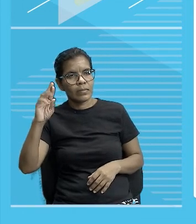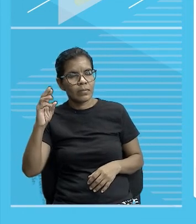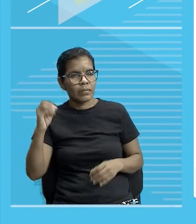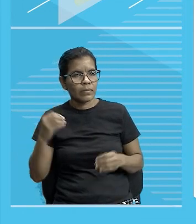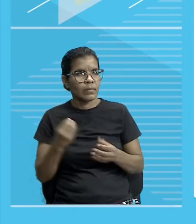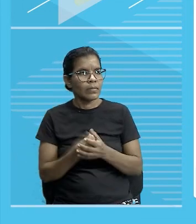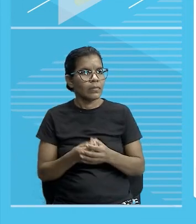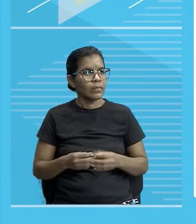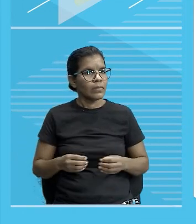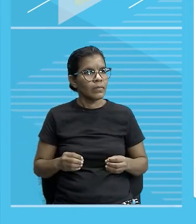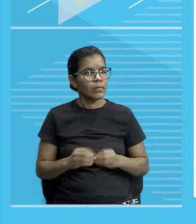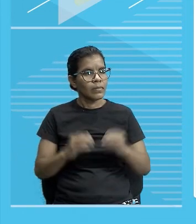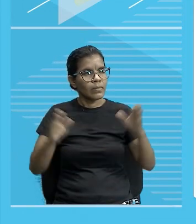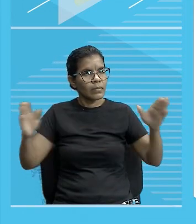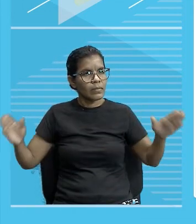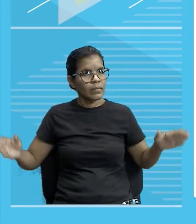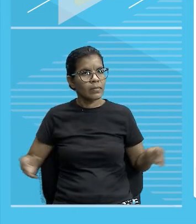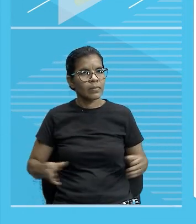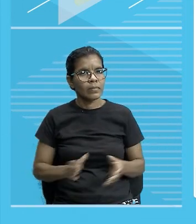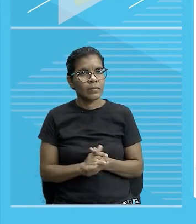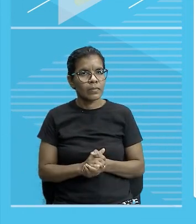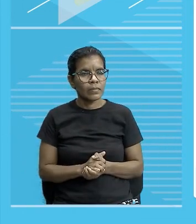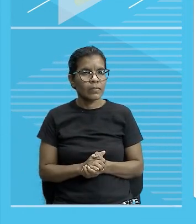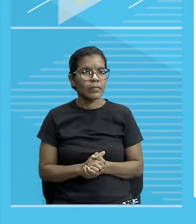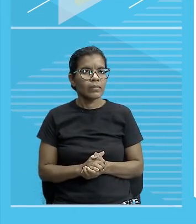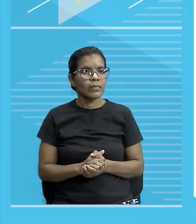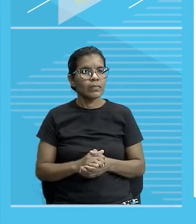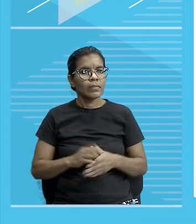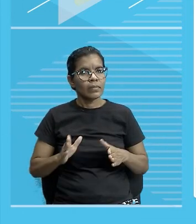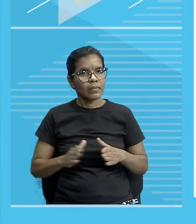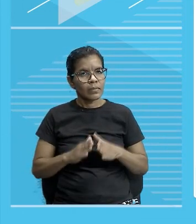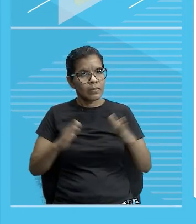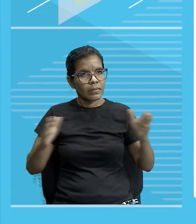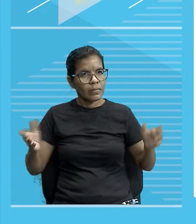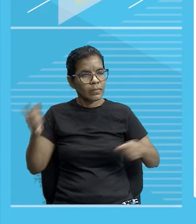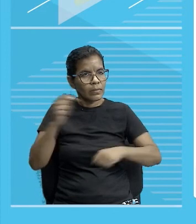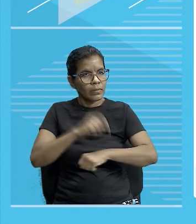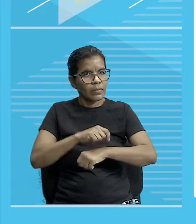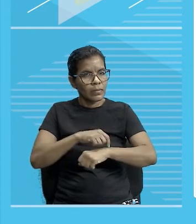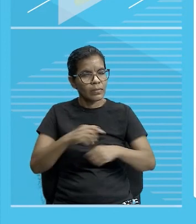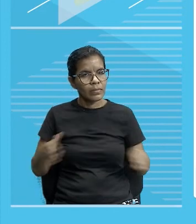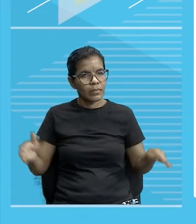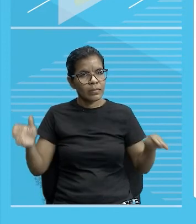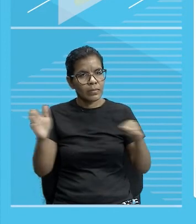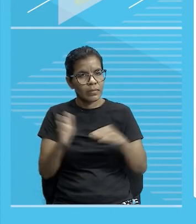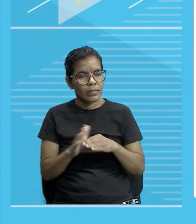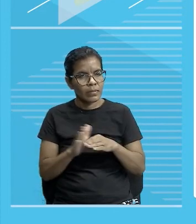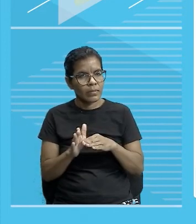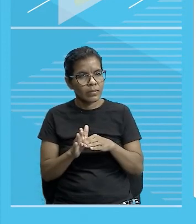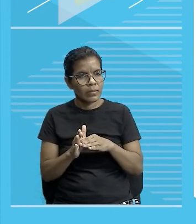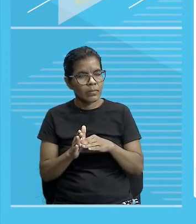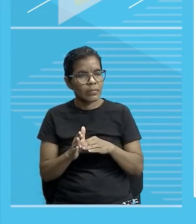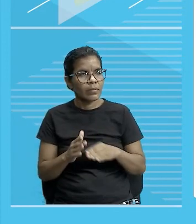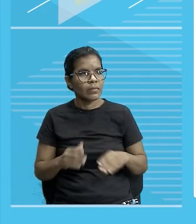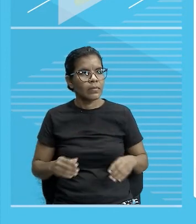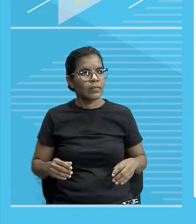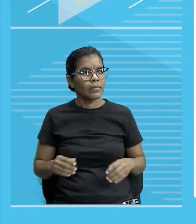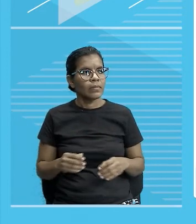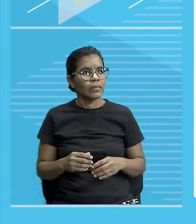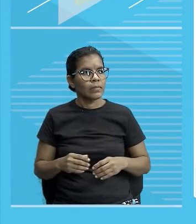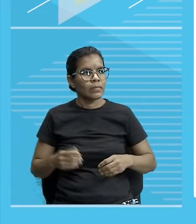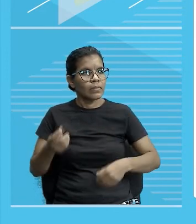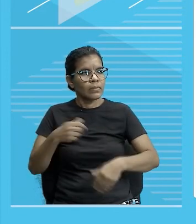cuja dimensão é meramente local e cuja temporalidade é limitada os orçamentos envolve